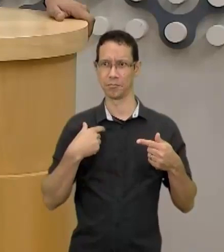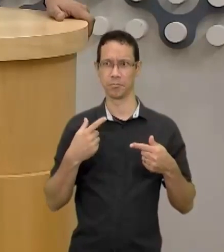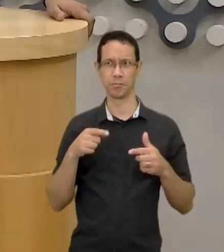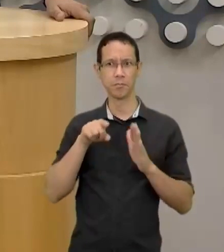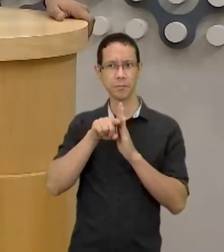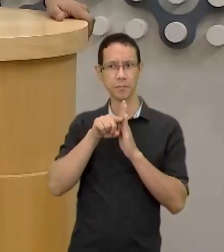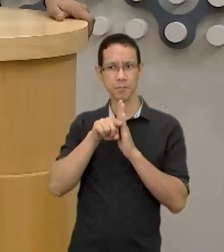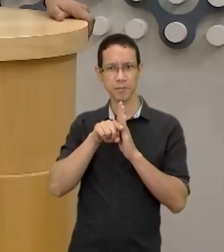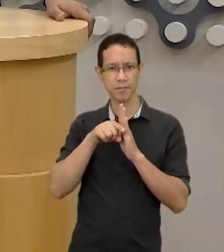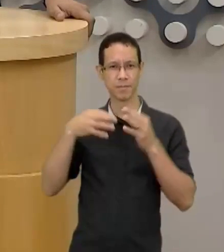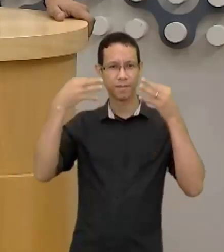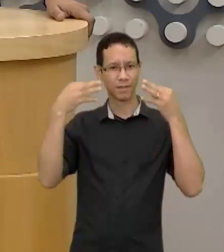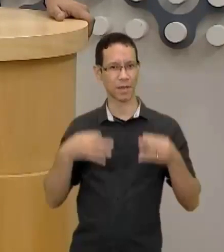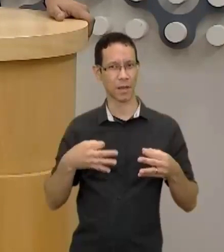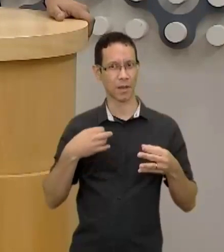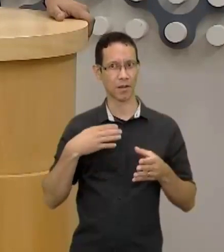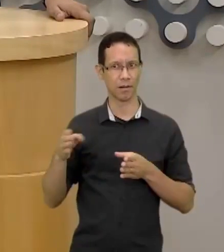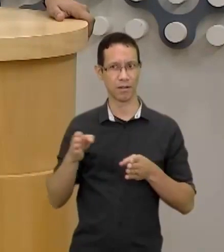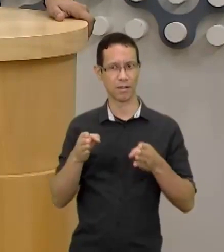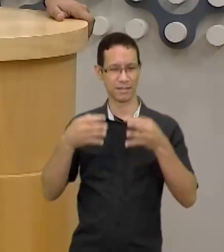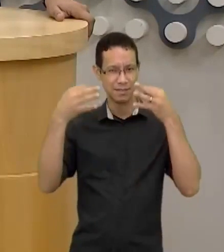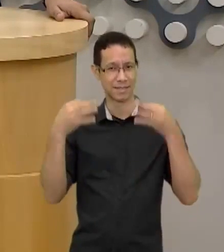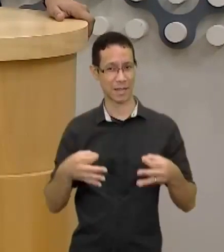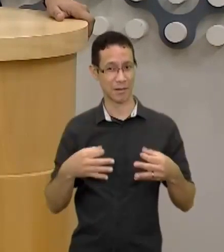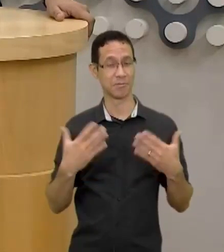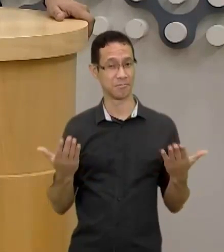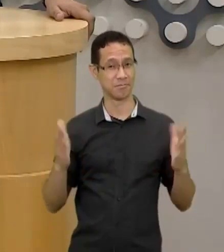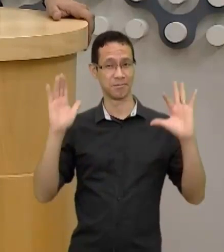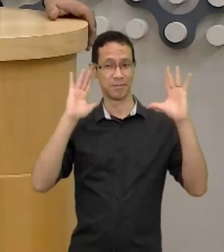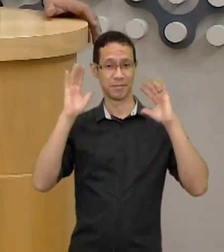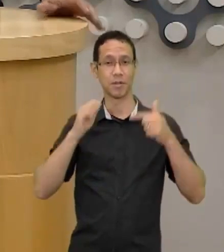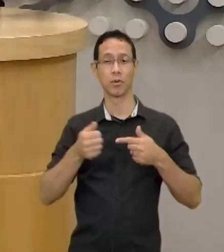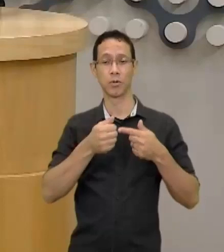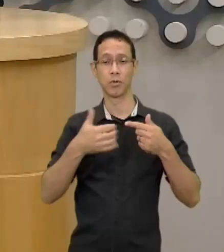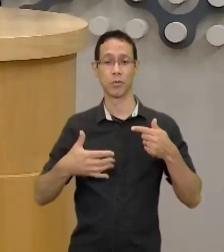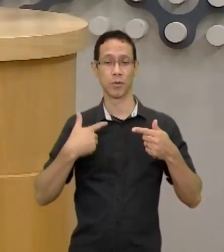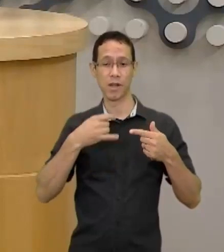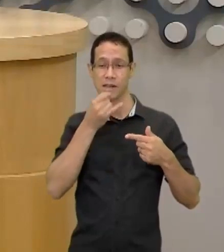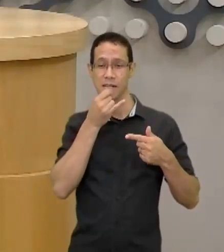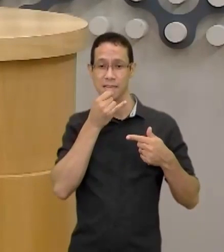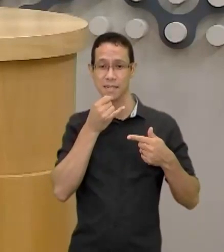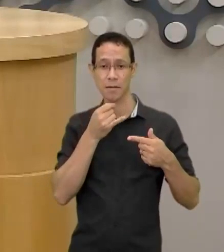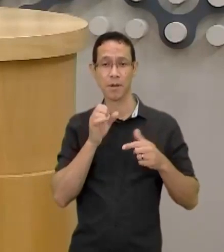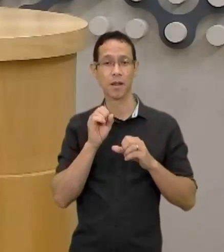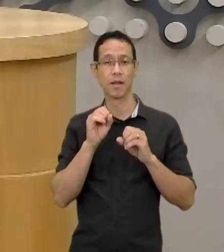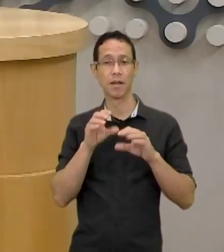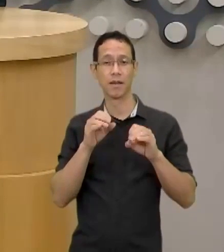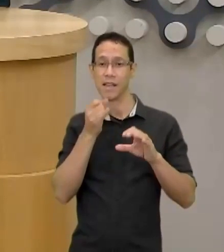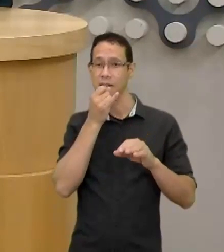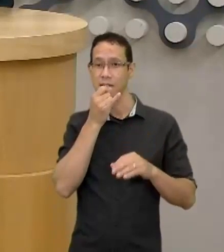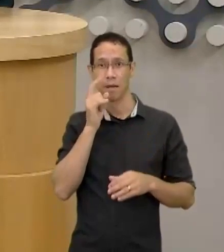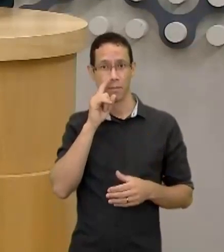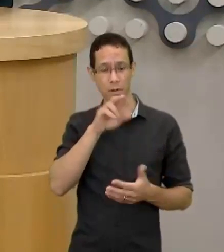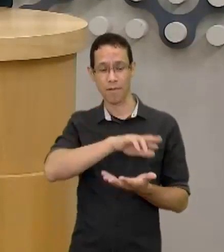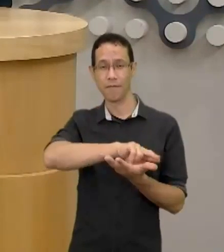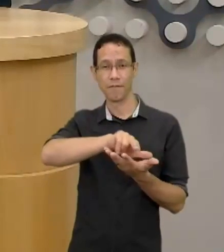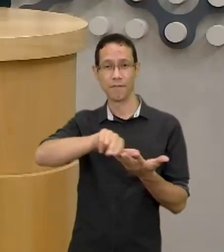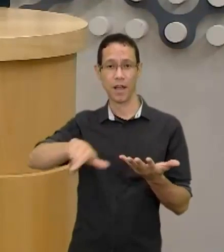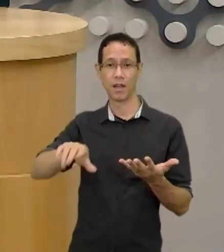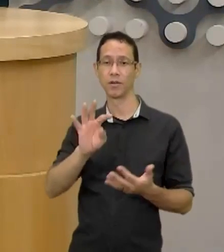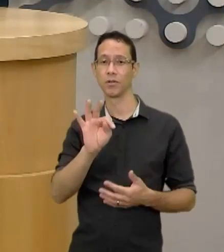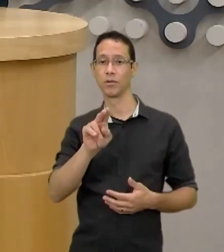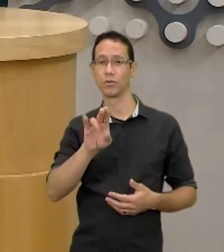será que o caminho que eu estou indo está correto? Exato. É legal que, assim, o Google e o YouTube, eles ensinam dão vários tutoriais,